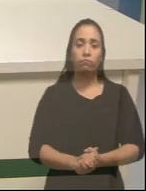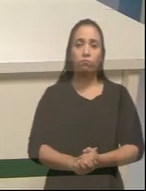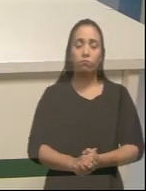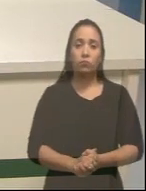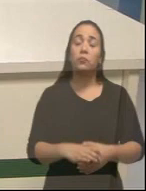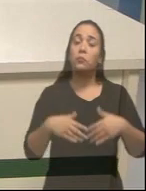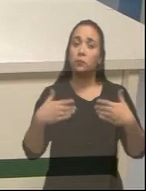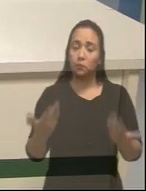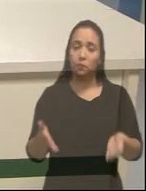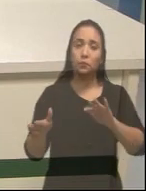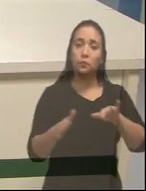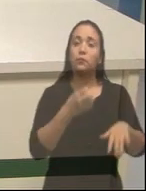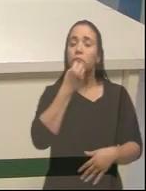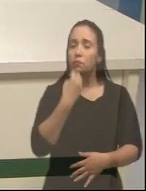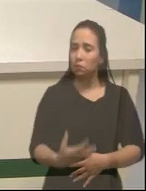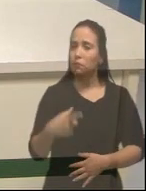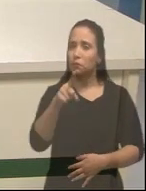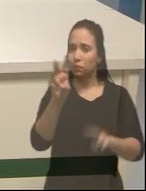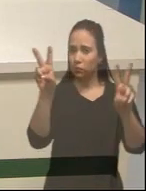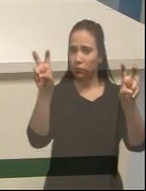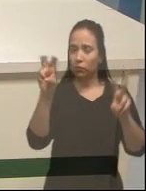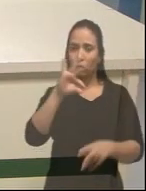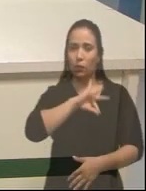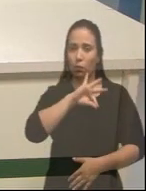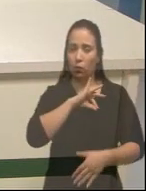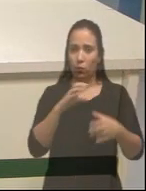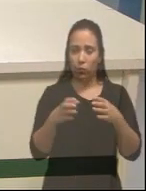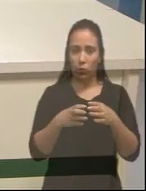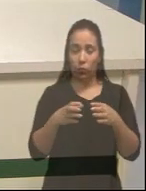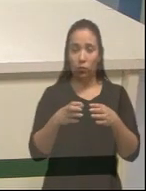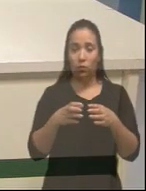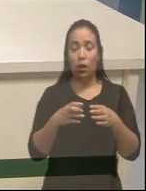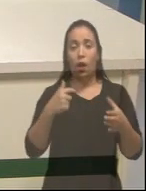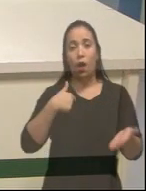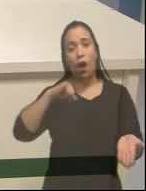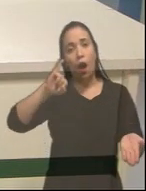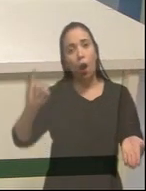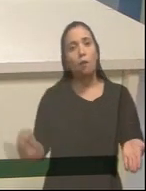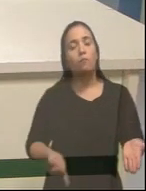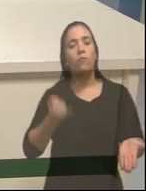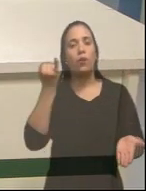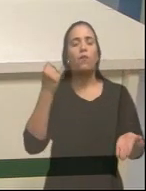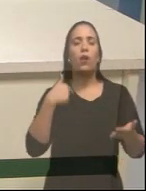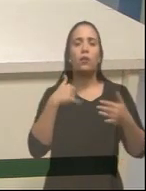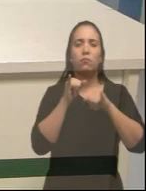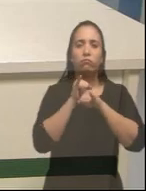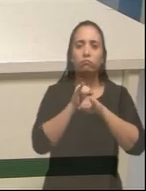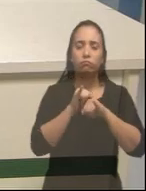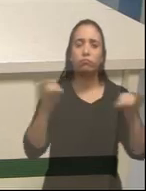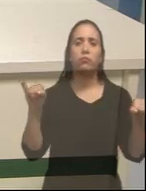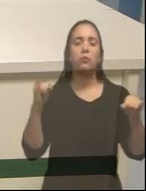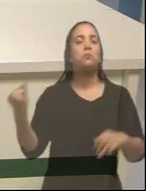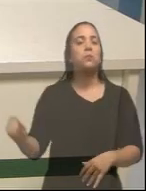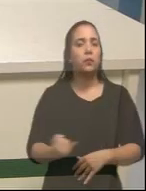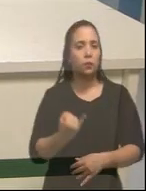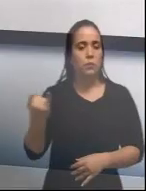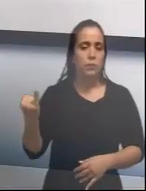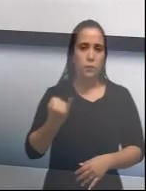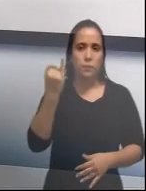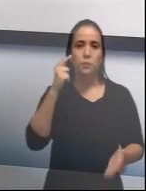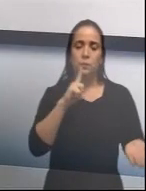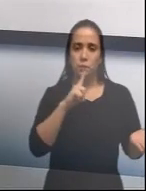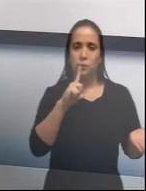Luiz, vamos falar nessa questão dos policiais resolvendo querelas. Eu vou até fazer um desabafo aqui. É importante eu fazer